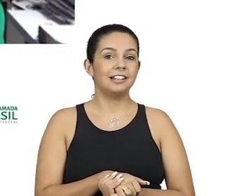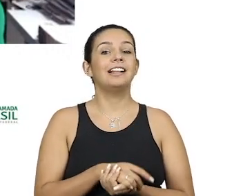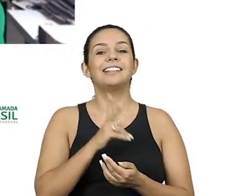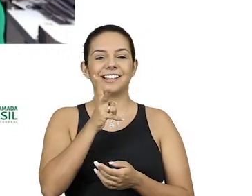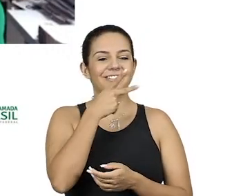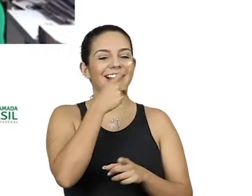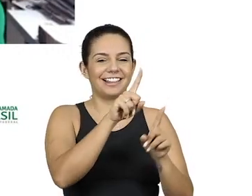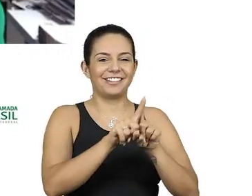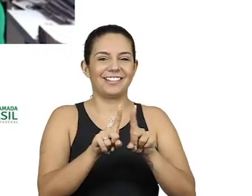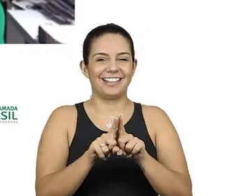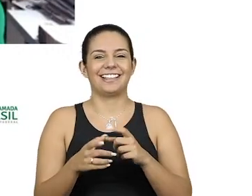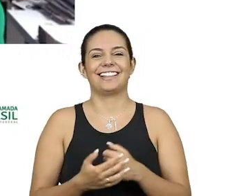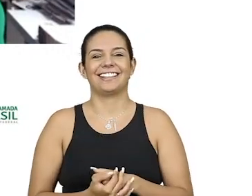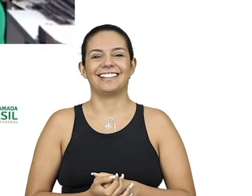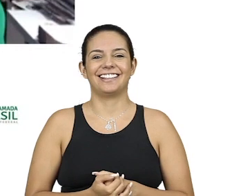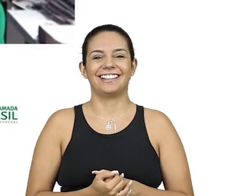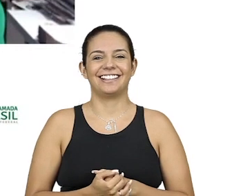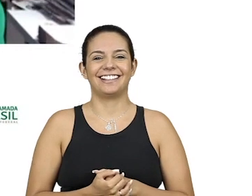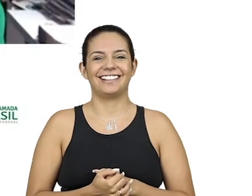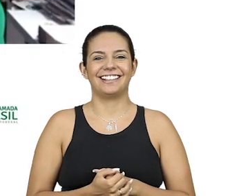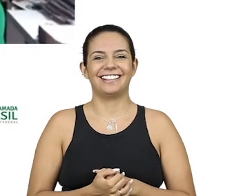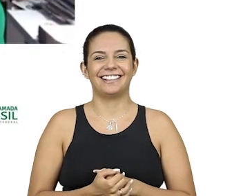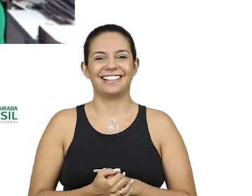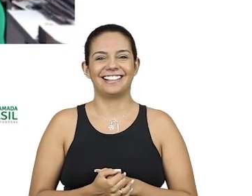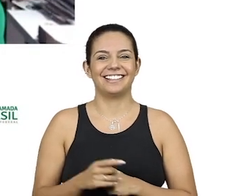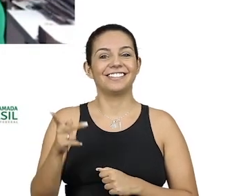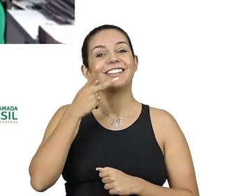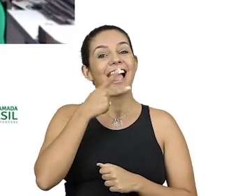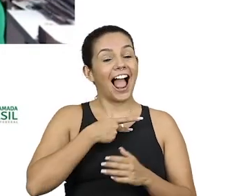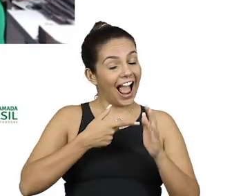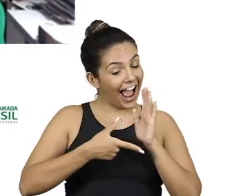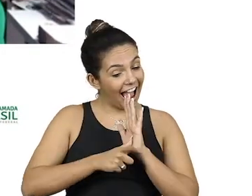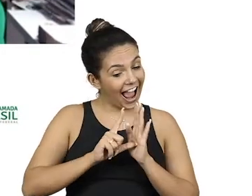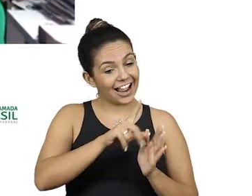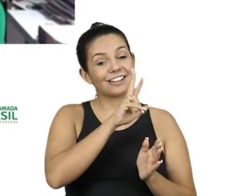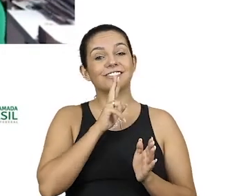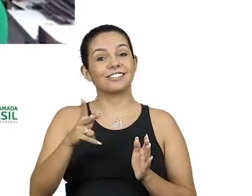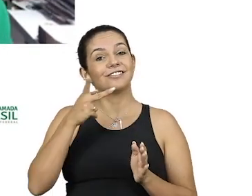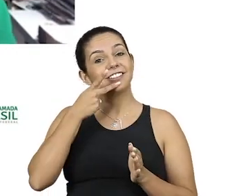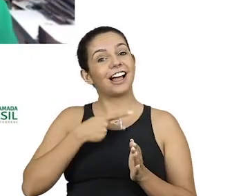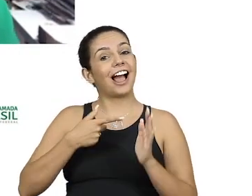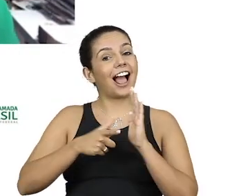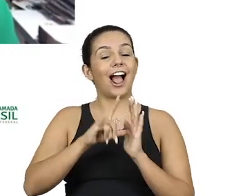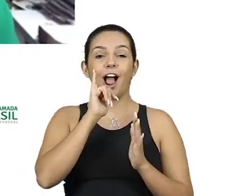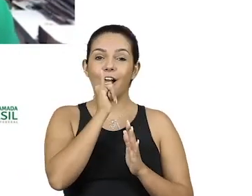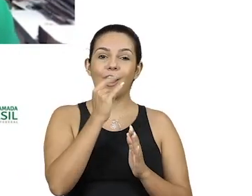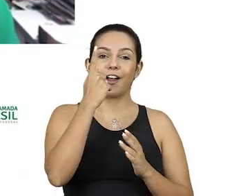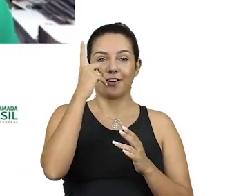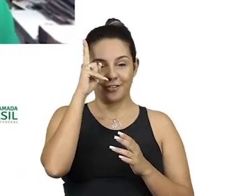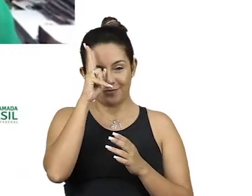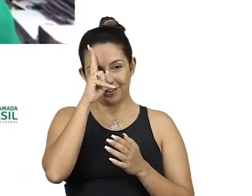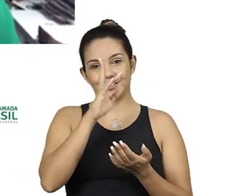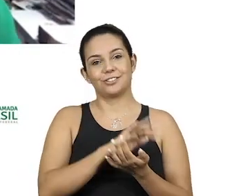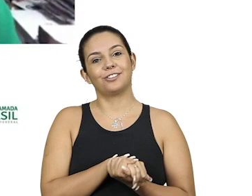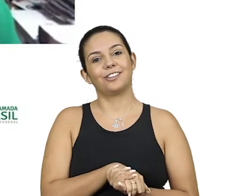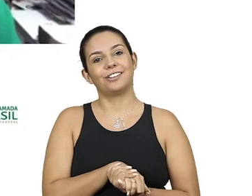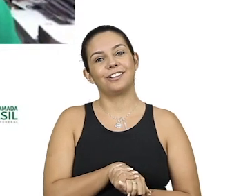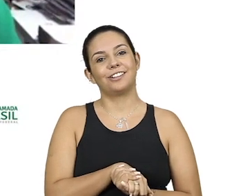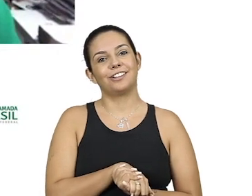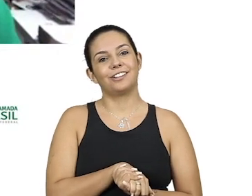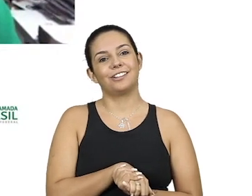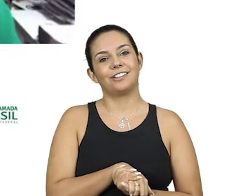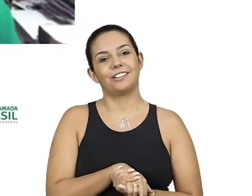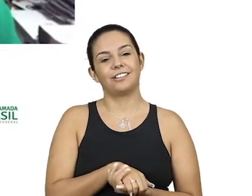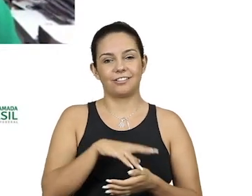Você sempre fala isso também. Você devia ter me dito antes e eu contaria uma